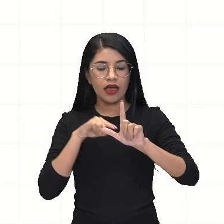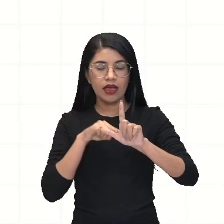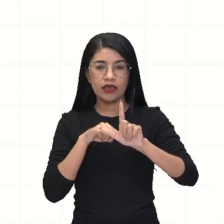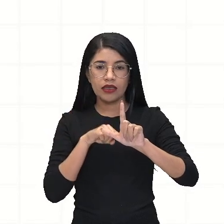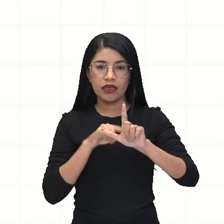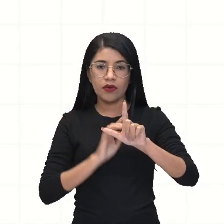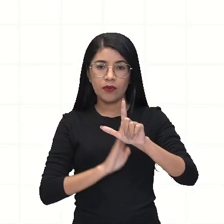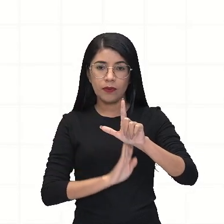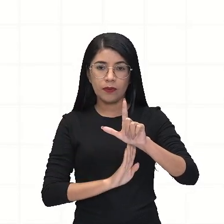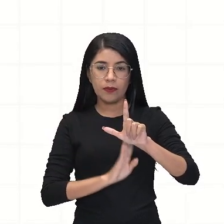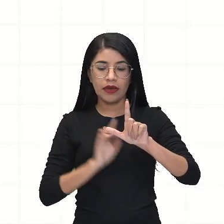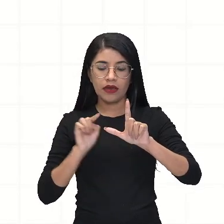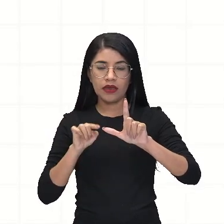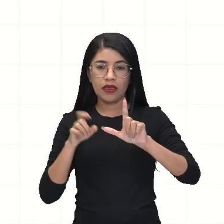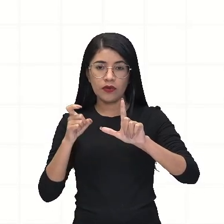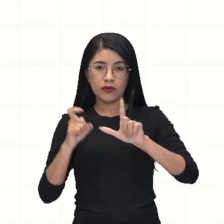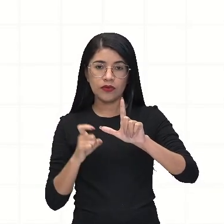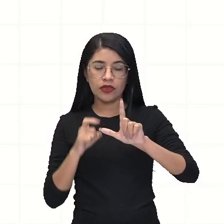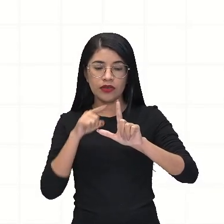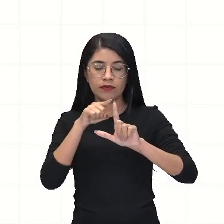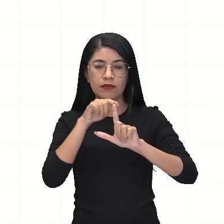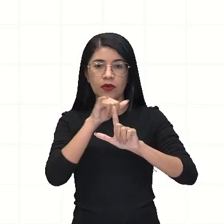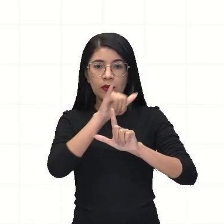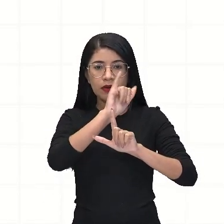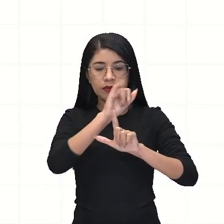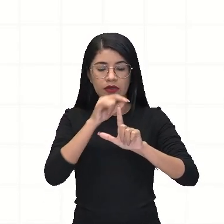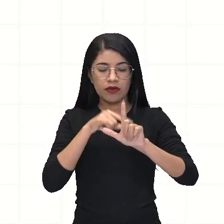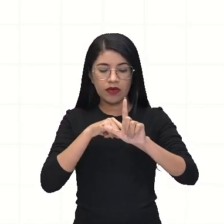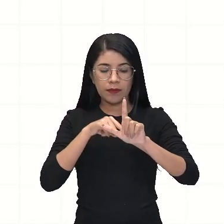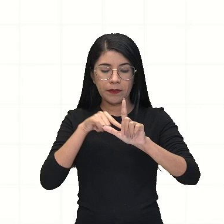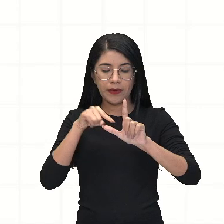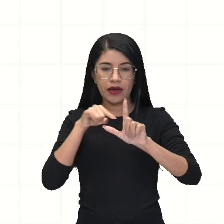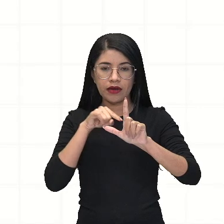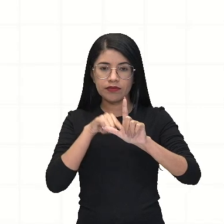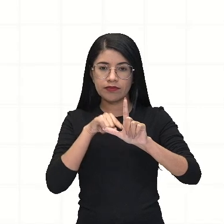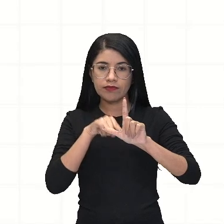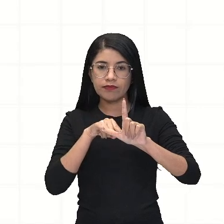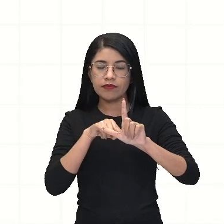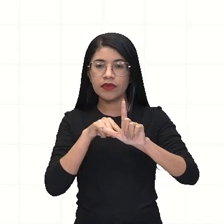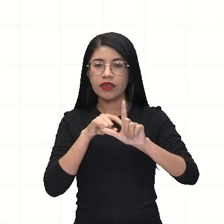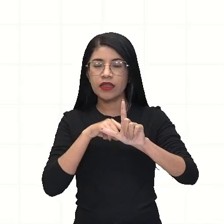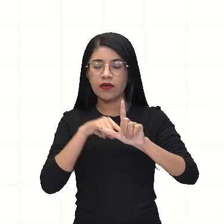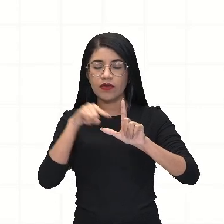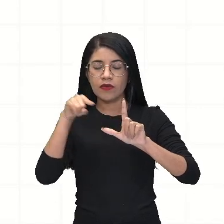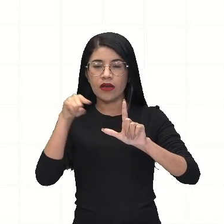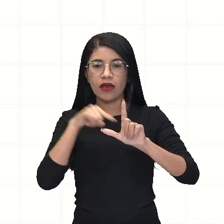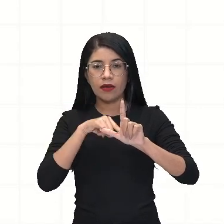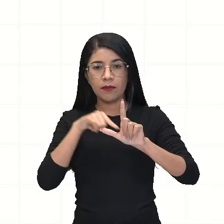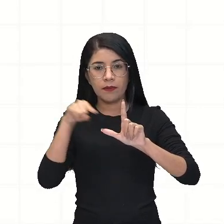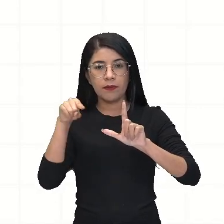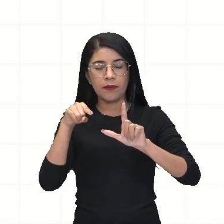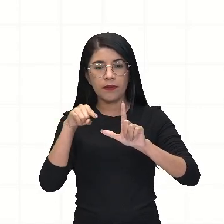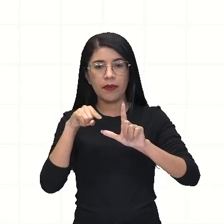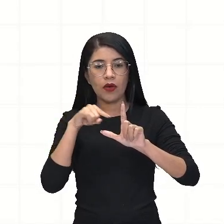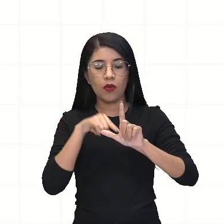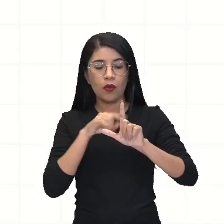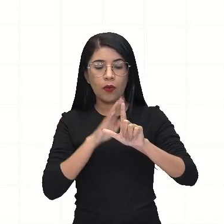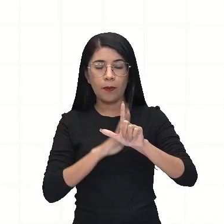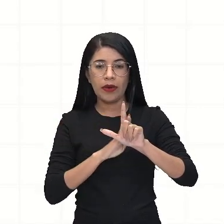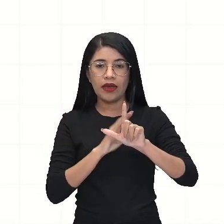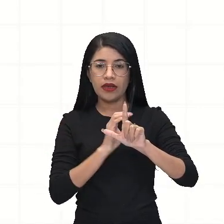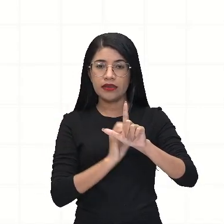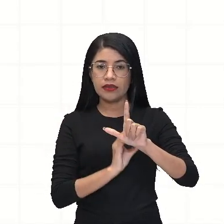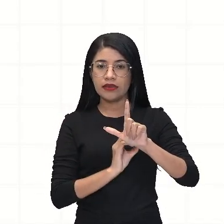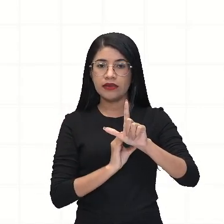ó, entre o encontro do x e do y. Justamente porque todo o y aqui, que é o b, é zero,